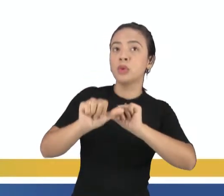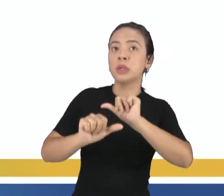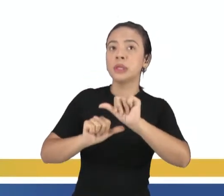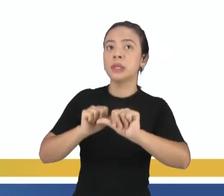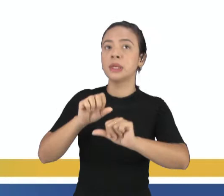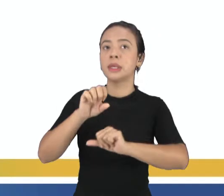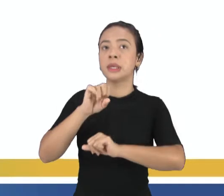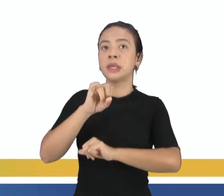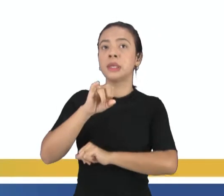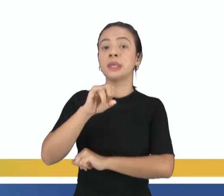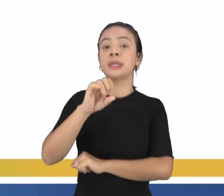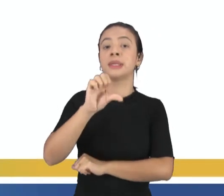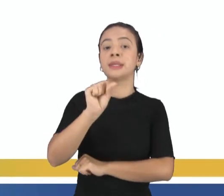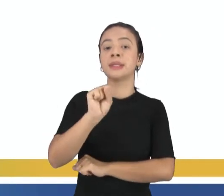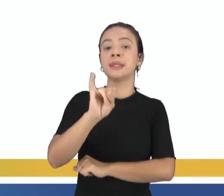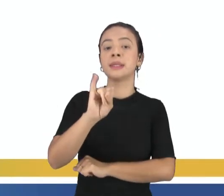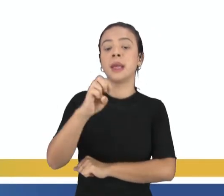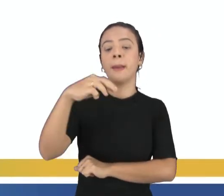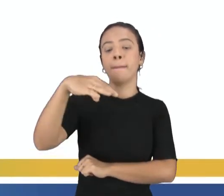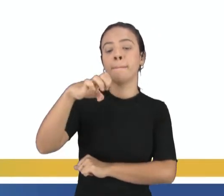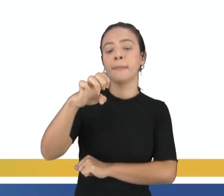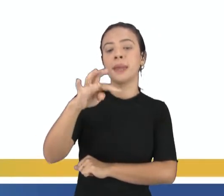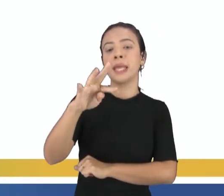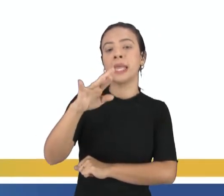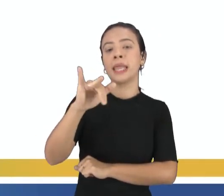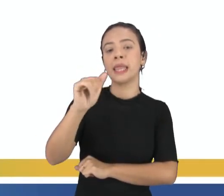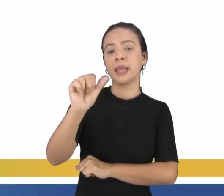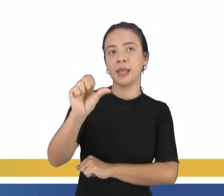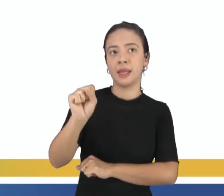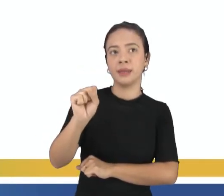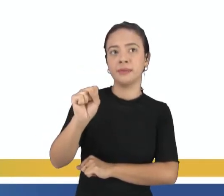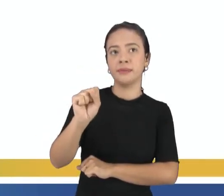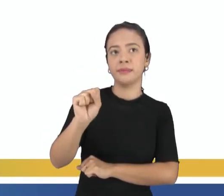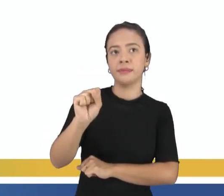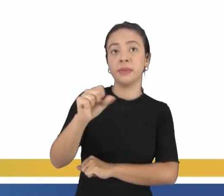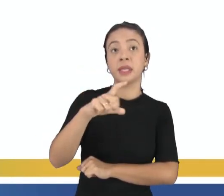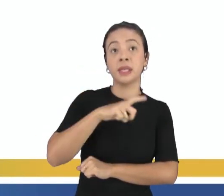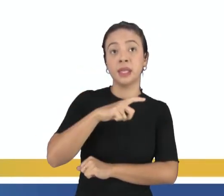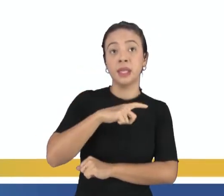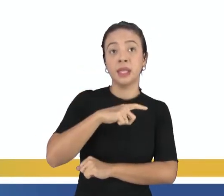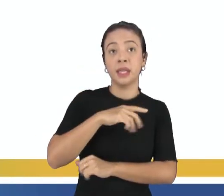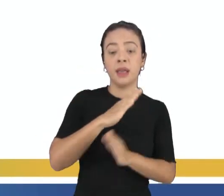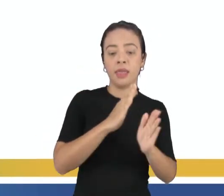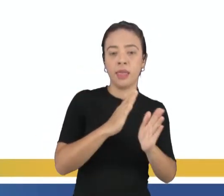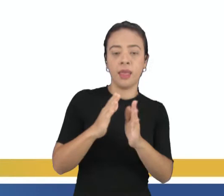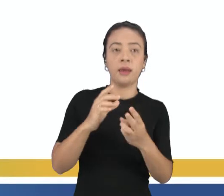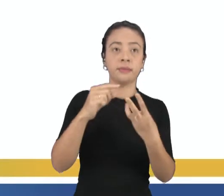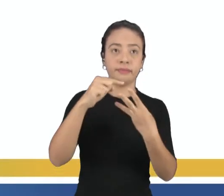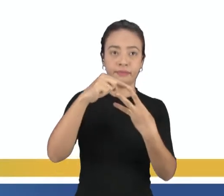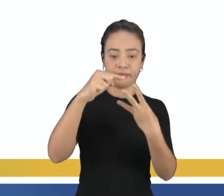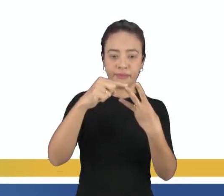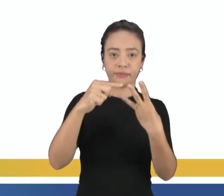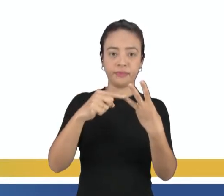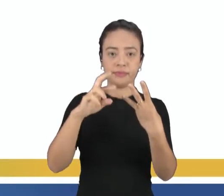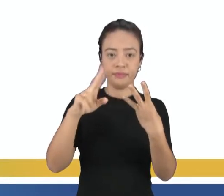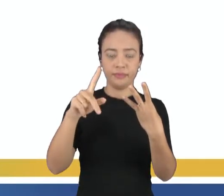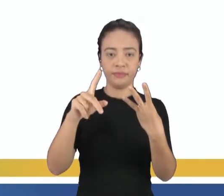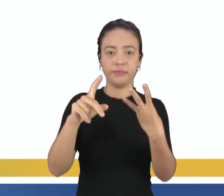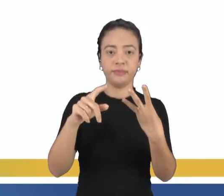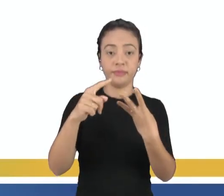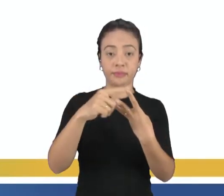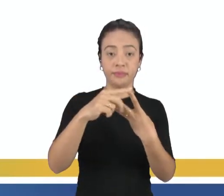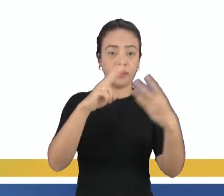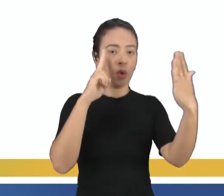transformações isométricas ou simetrias, que por sua vez é dividida em três naturezas.